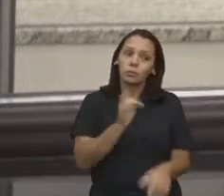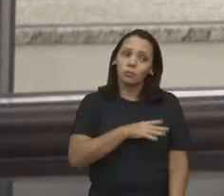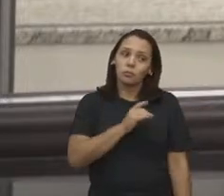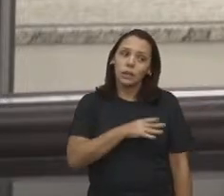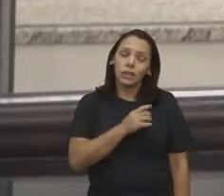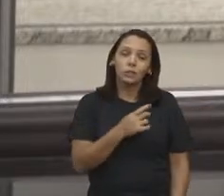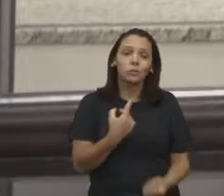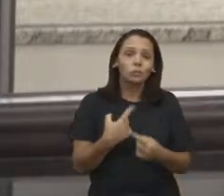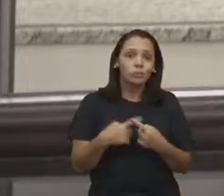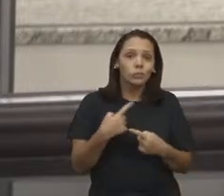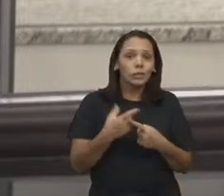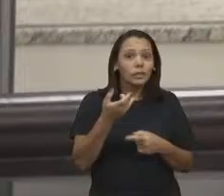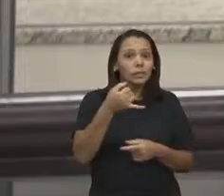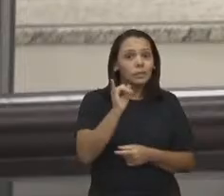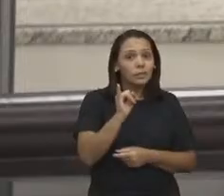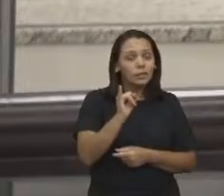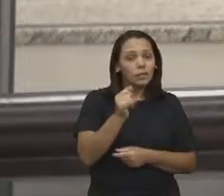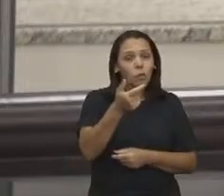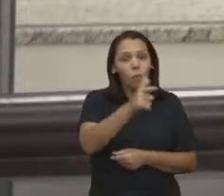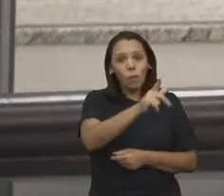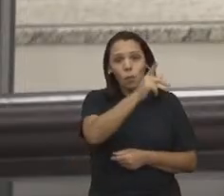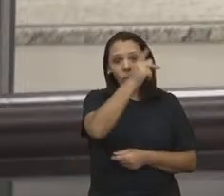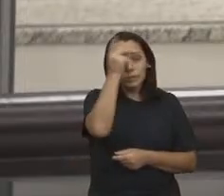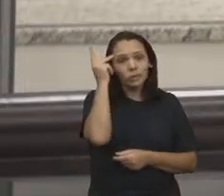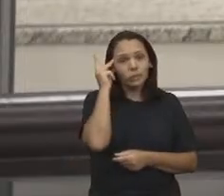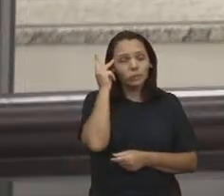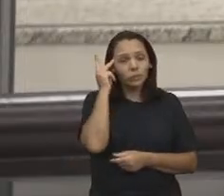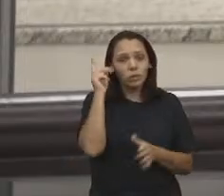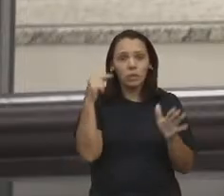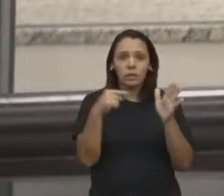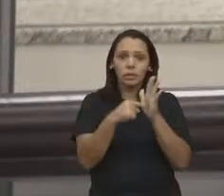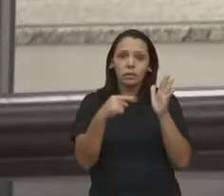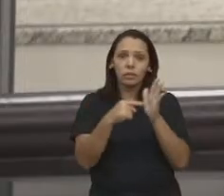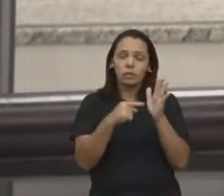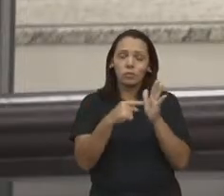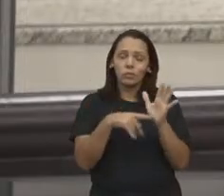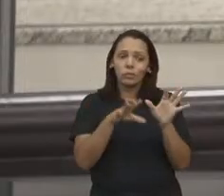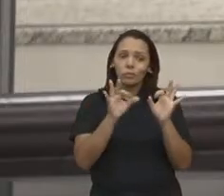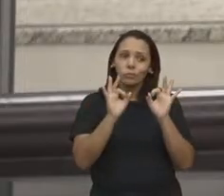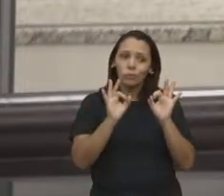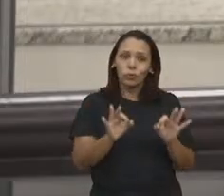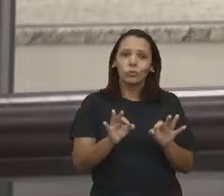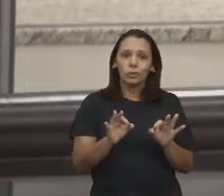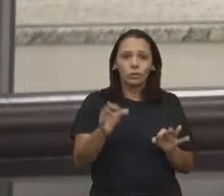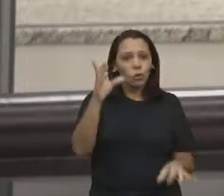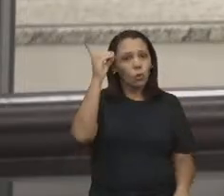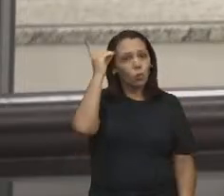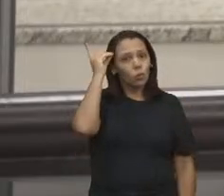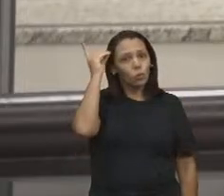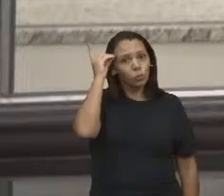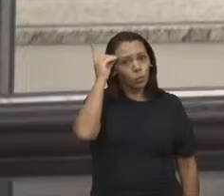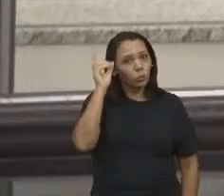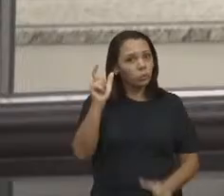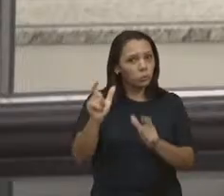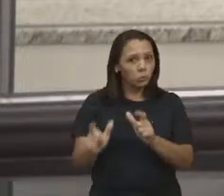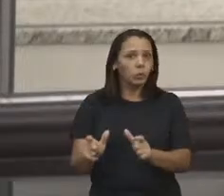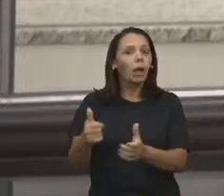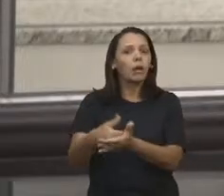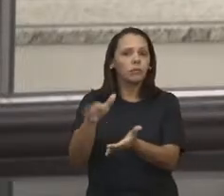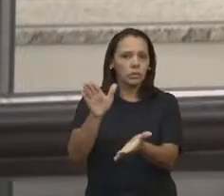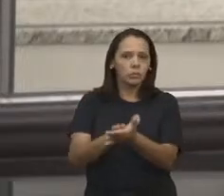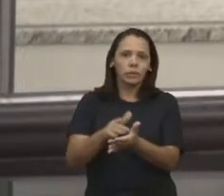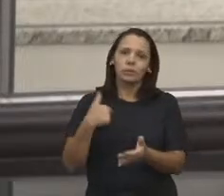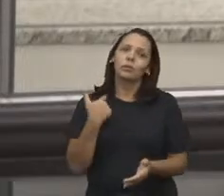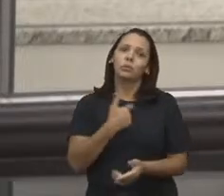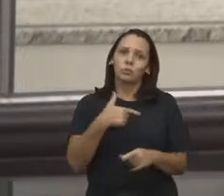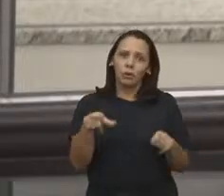porque se alguém for pego, com certeza o proprietário vai ser multado e nós